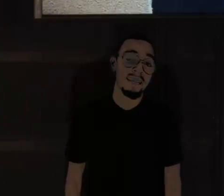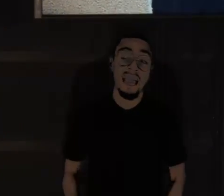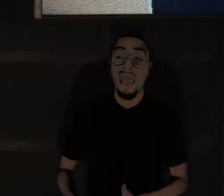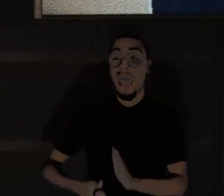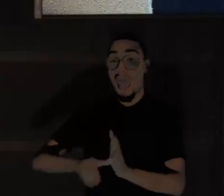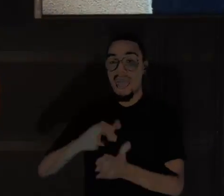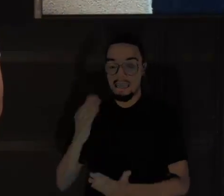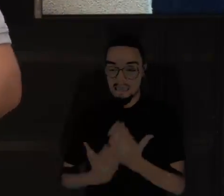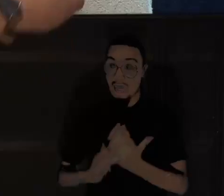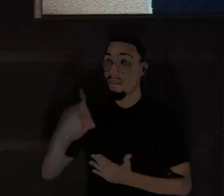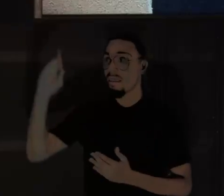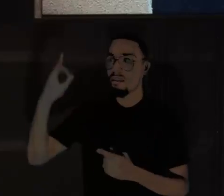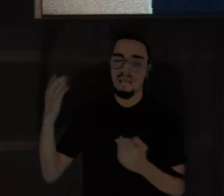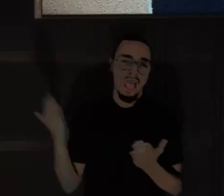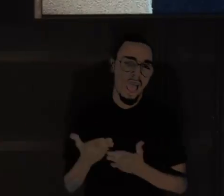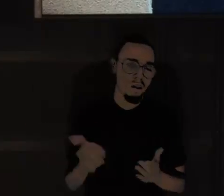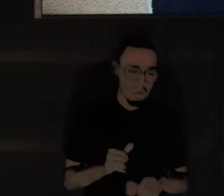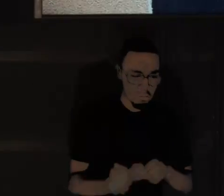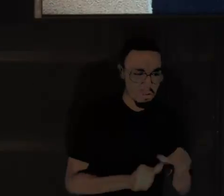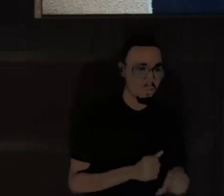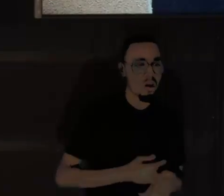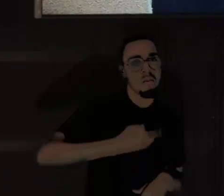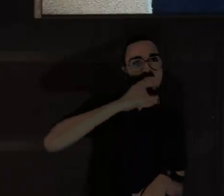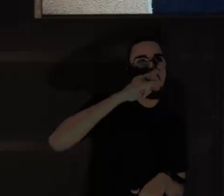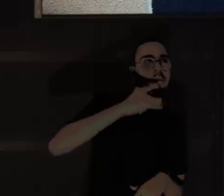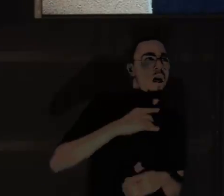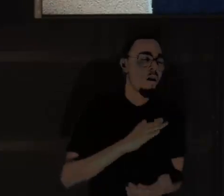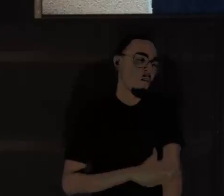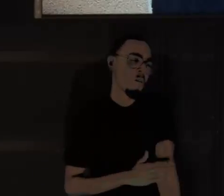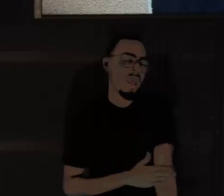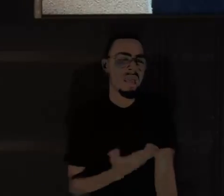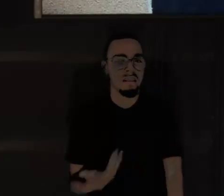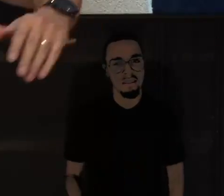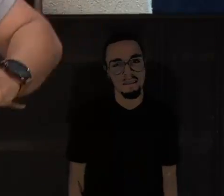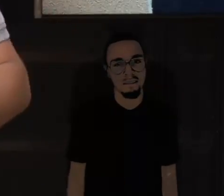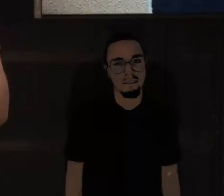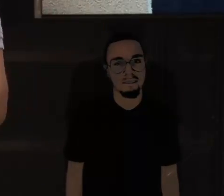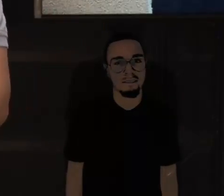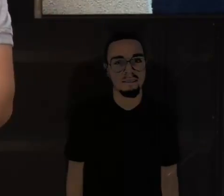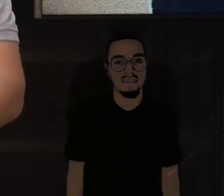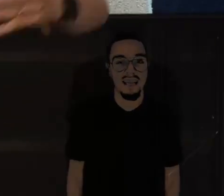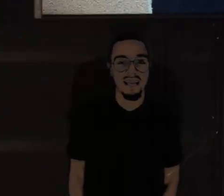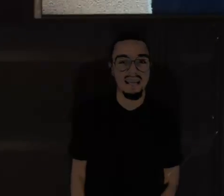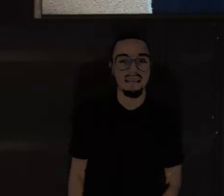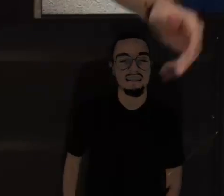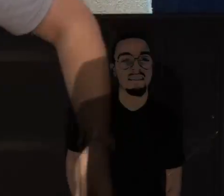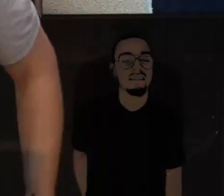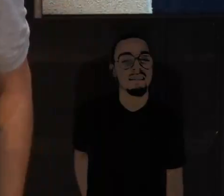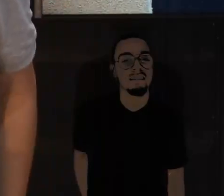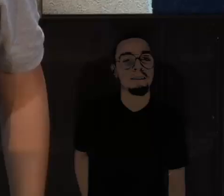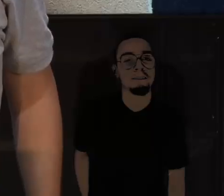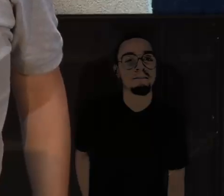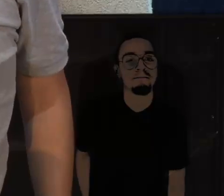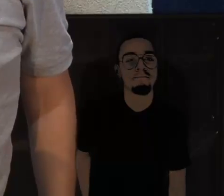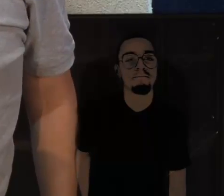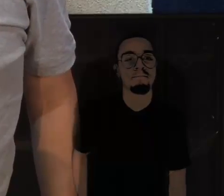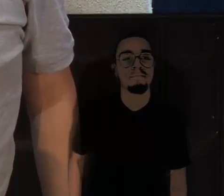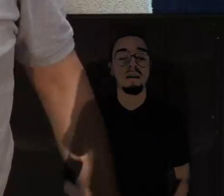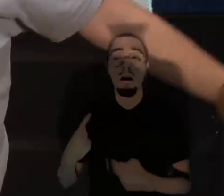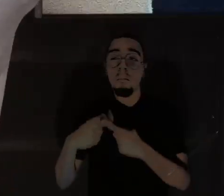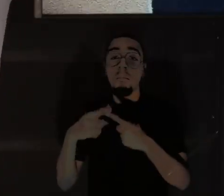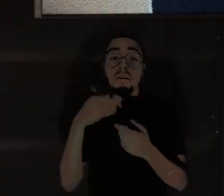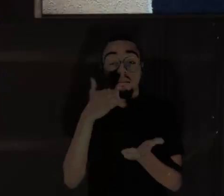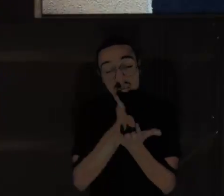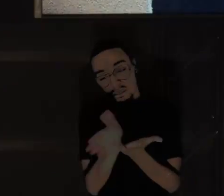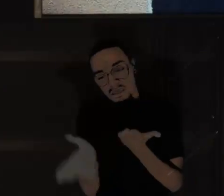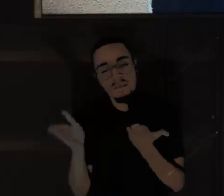alcoólatra? De um servo de Deus virou um mentiroso? Cadê seu chamado?